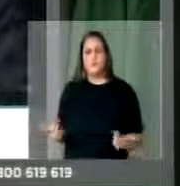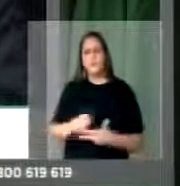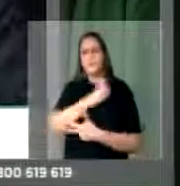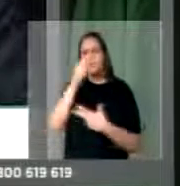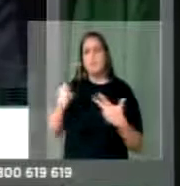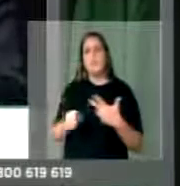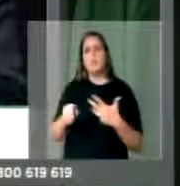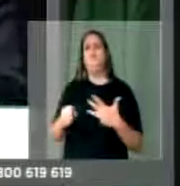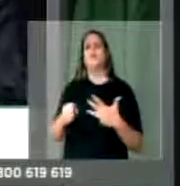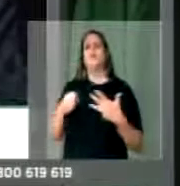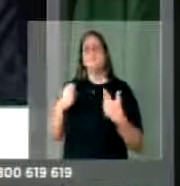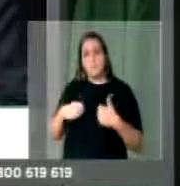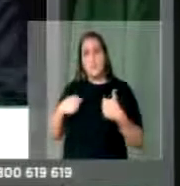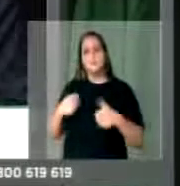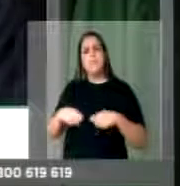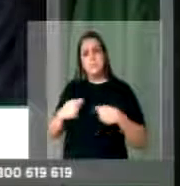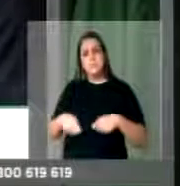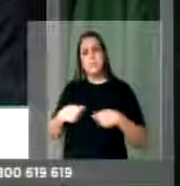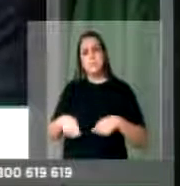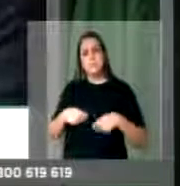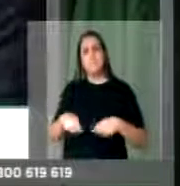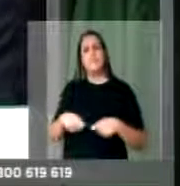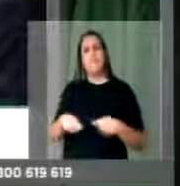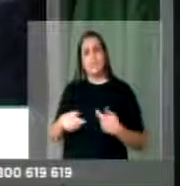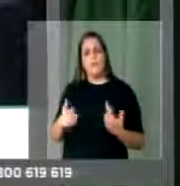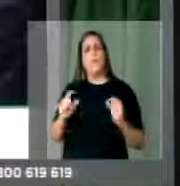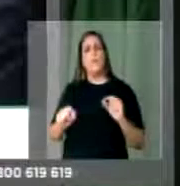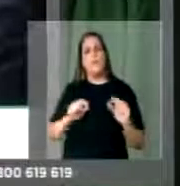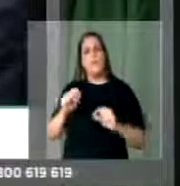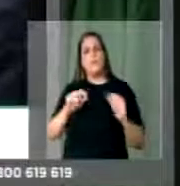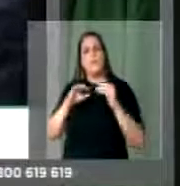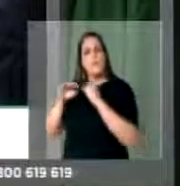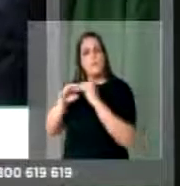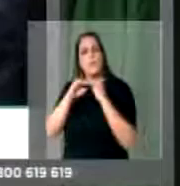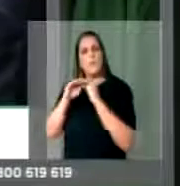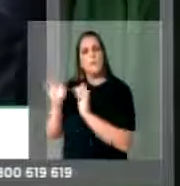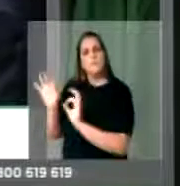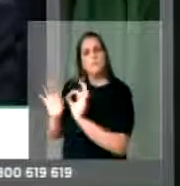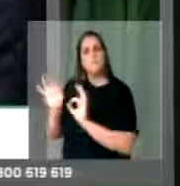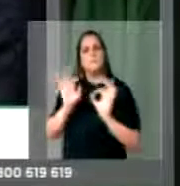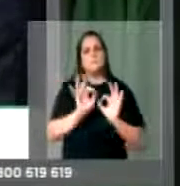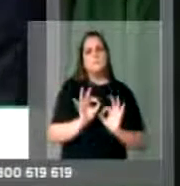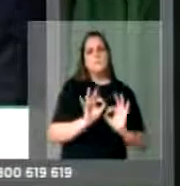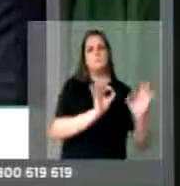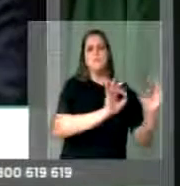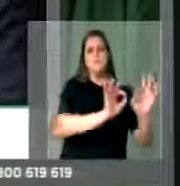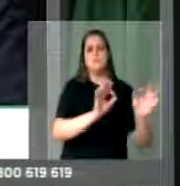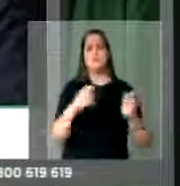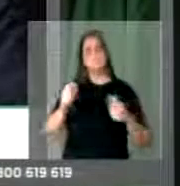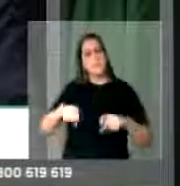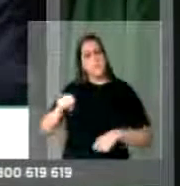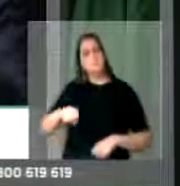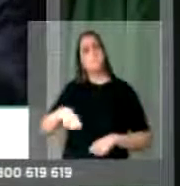poderes têm necessidade de se fazer a seu aperfeiçoamento jurídico, principalmente no abuso